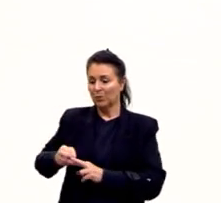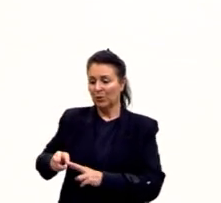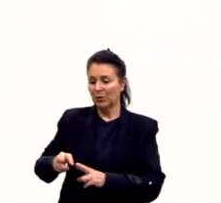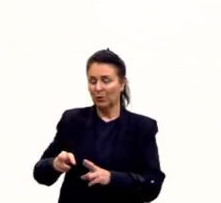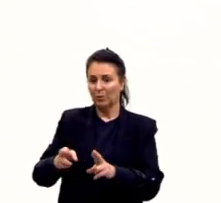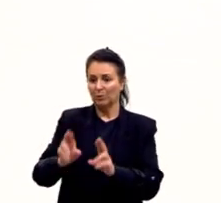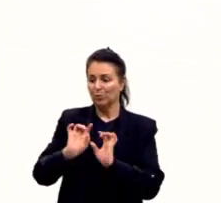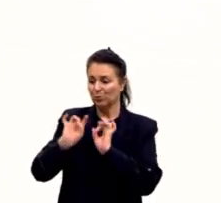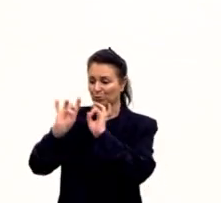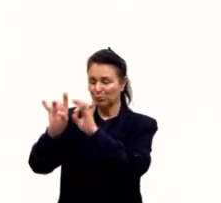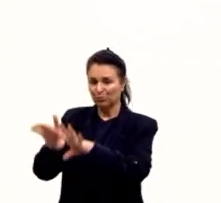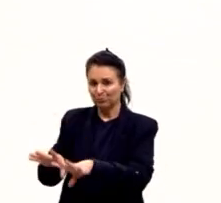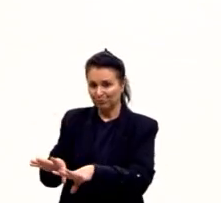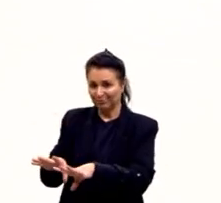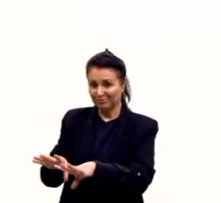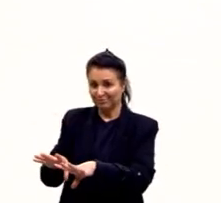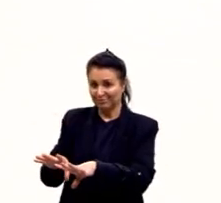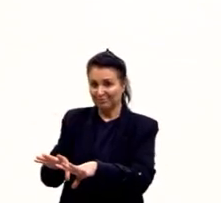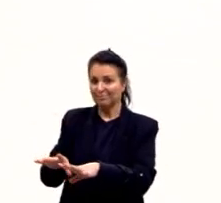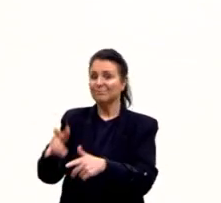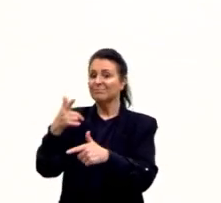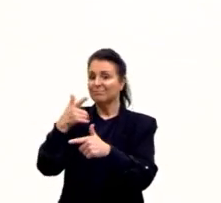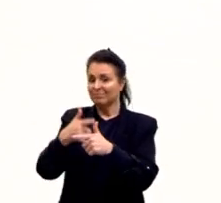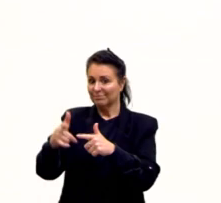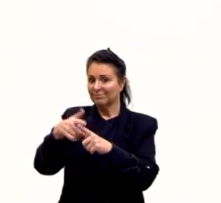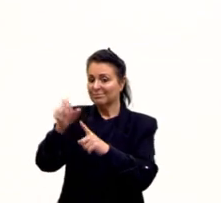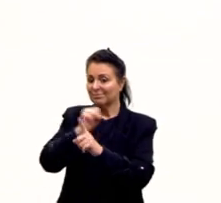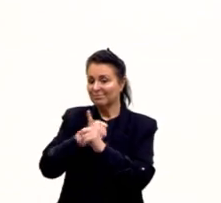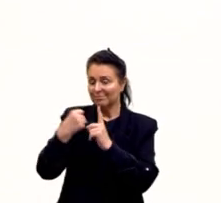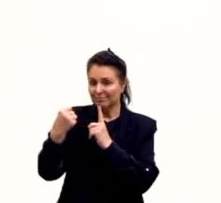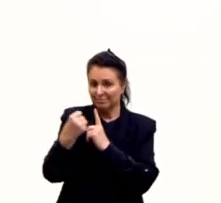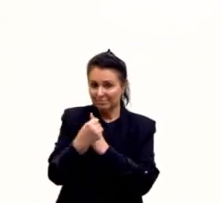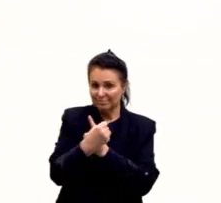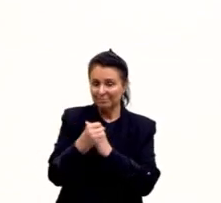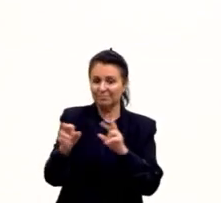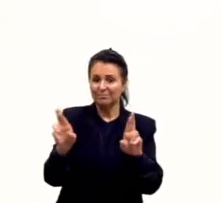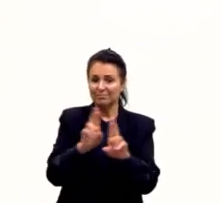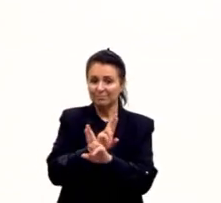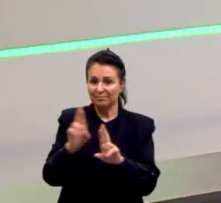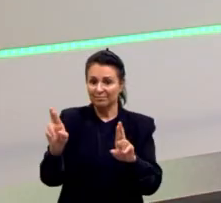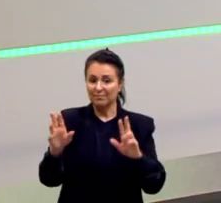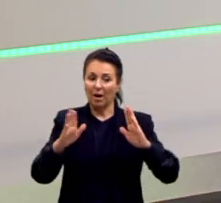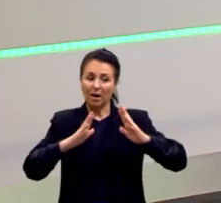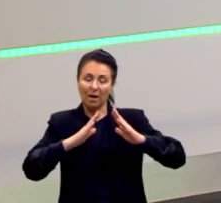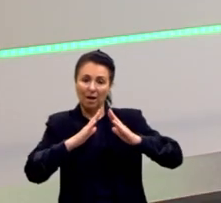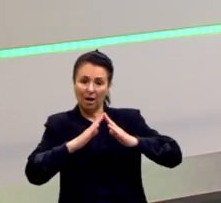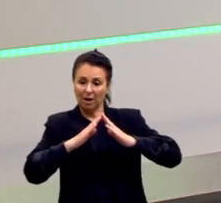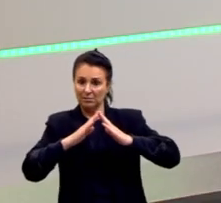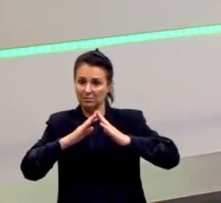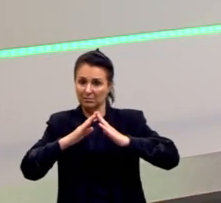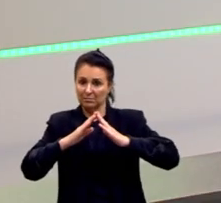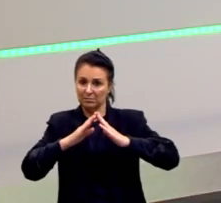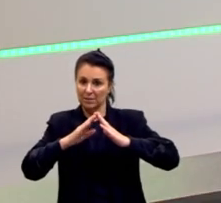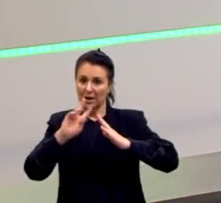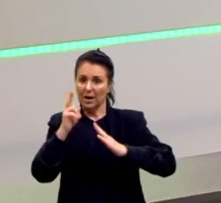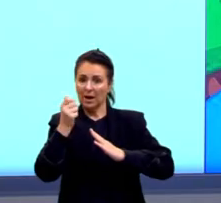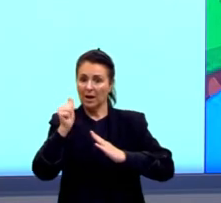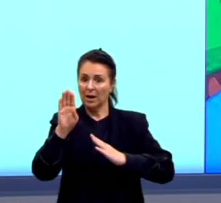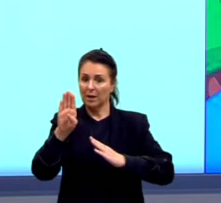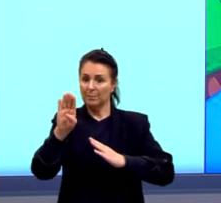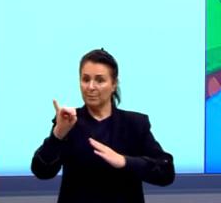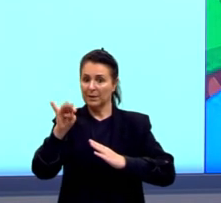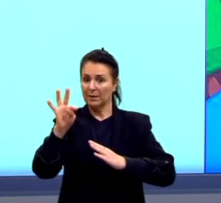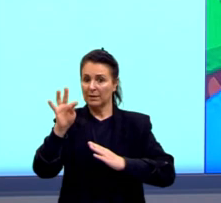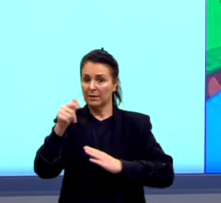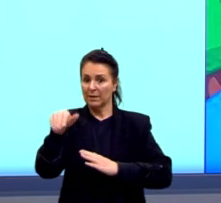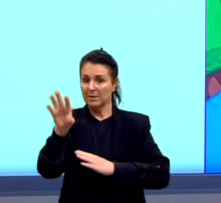a gente vamos falar aí sobre problemas sociais com relação à habitação se a gente for fazer uma